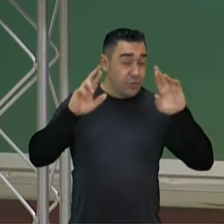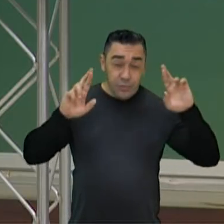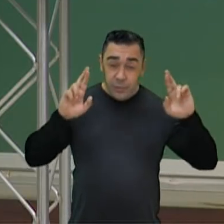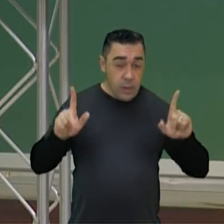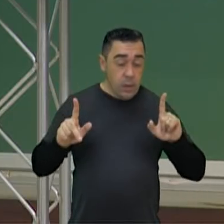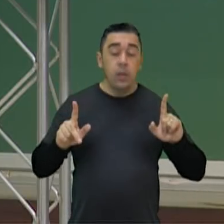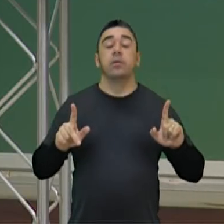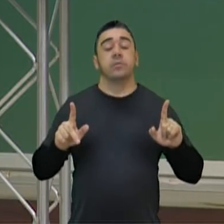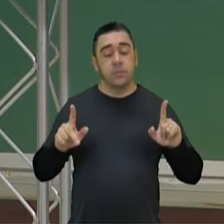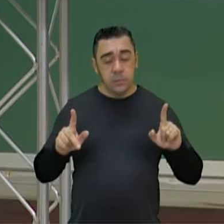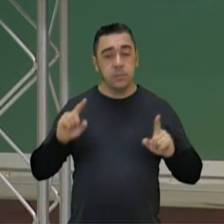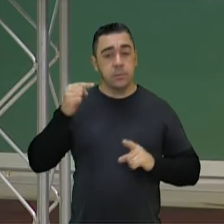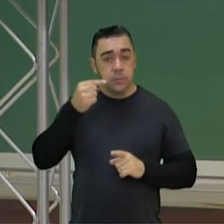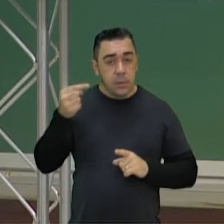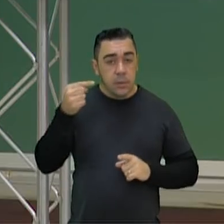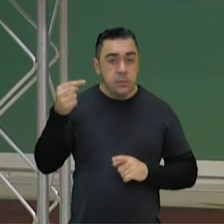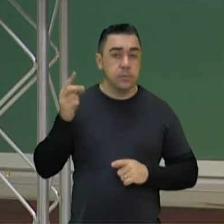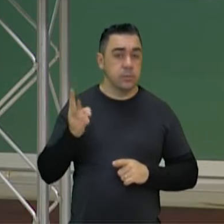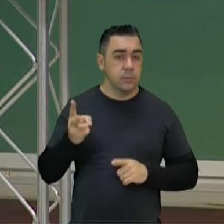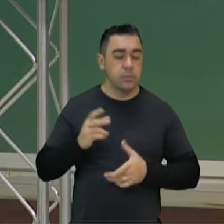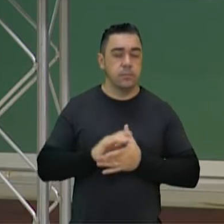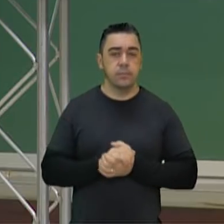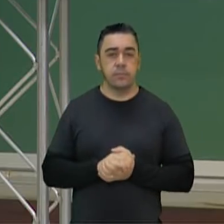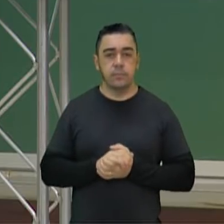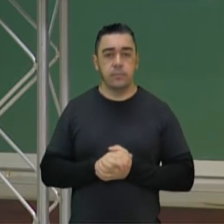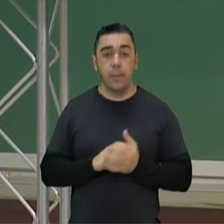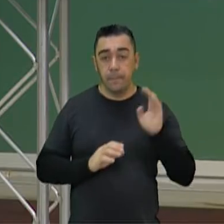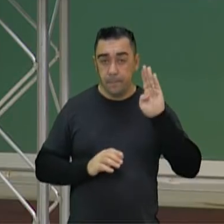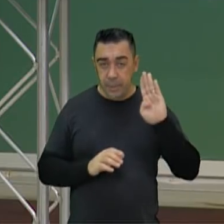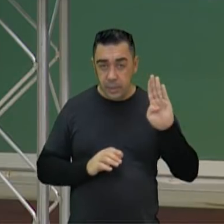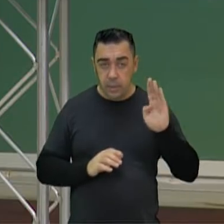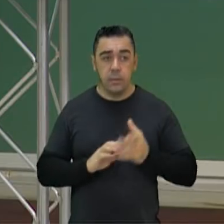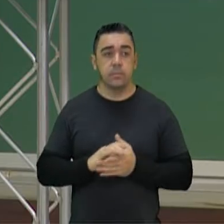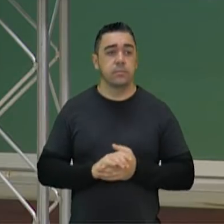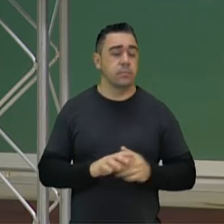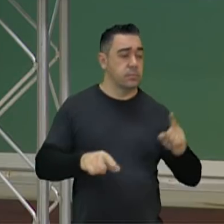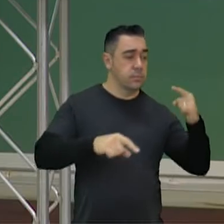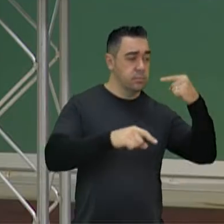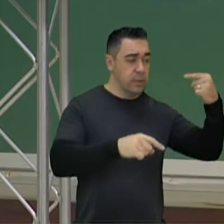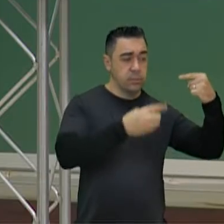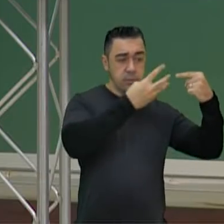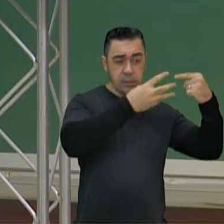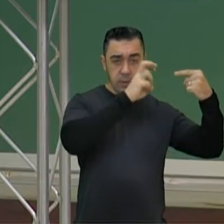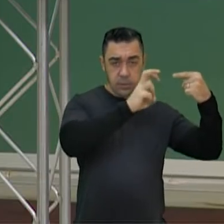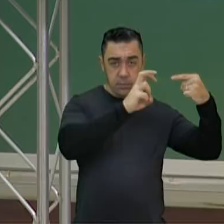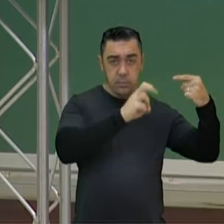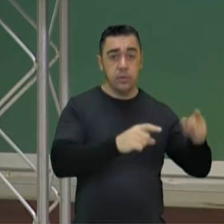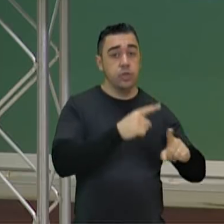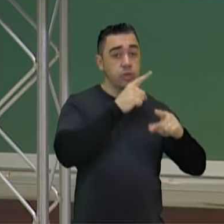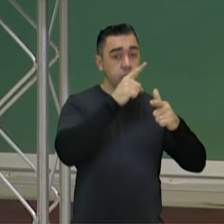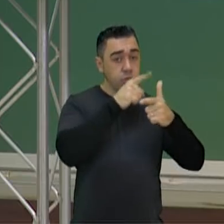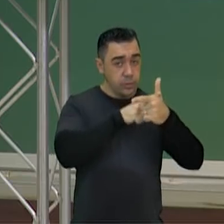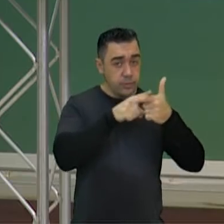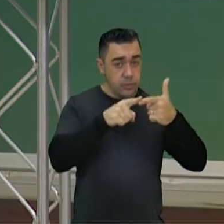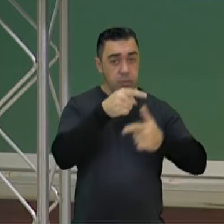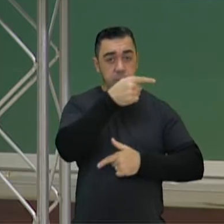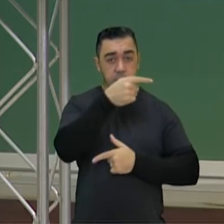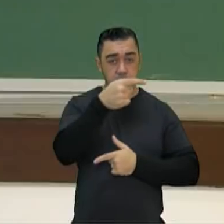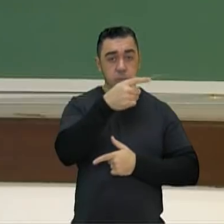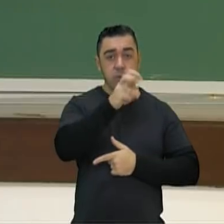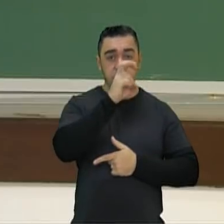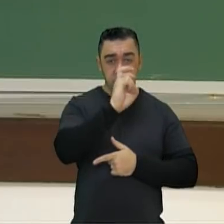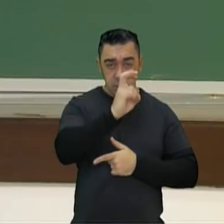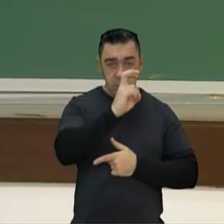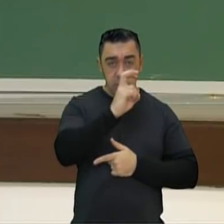diferente é negativo. A letra B, menos 35 dividido por menos